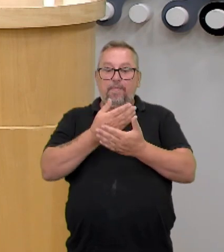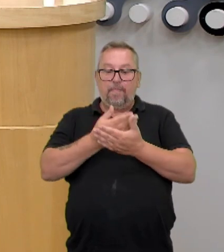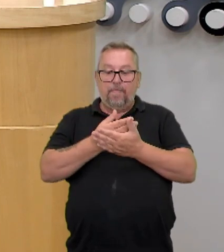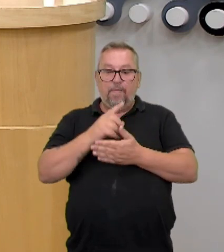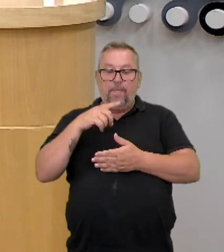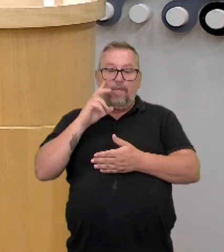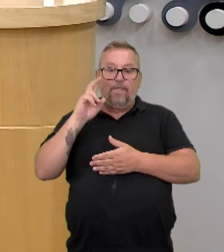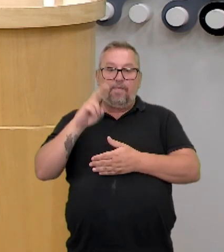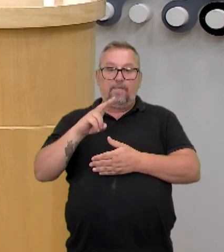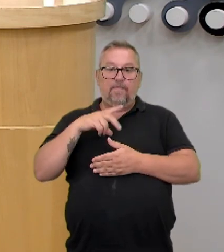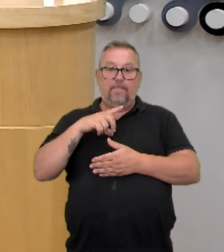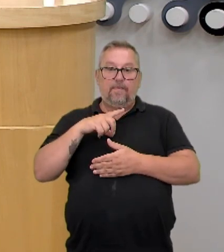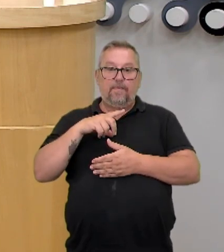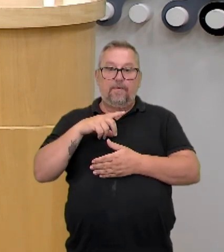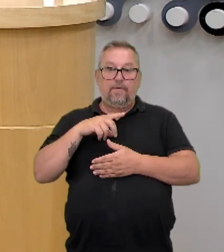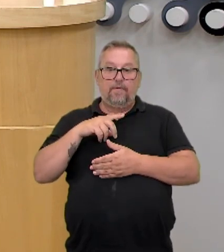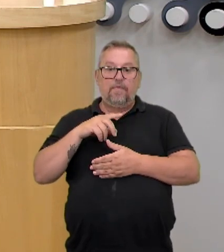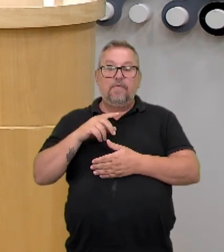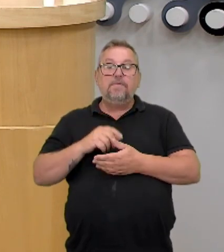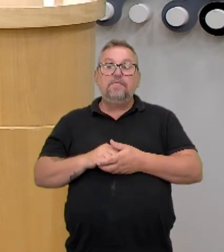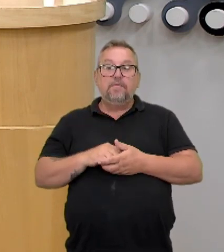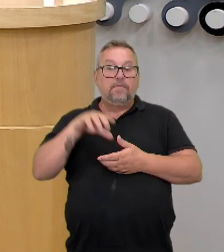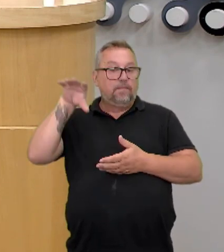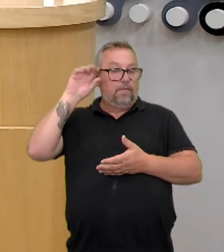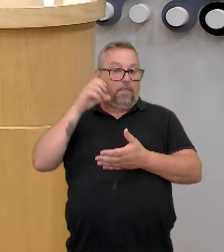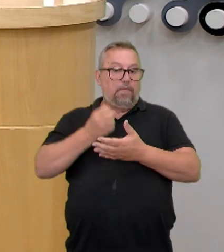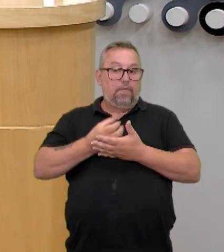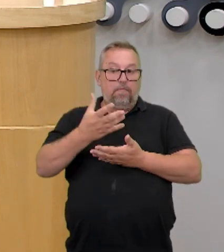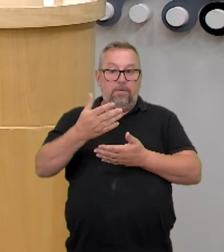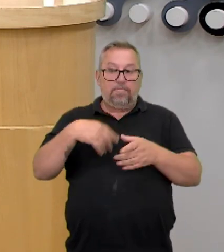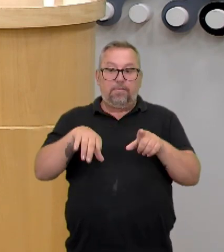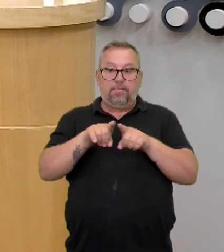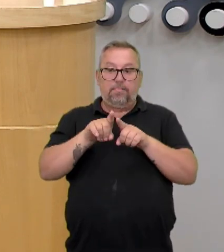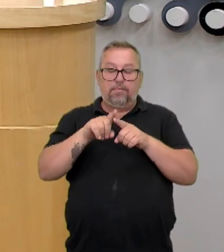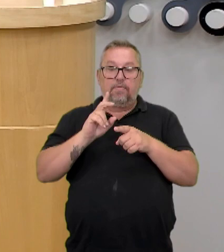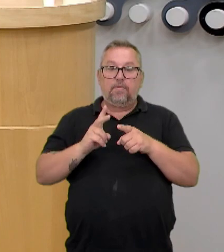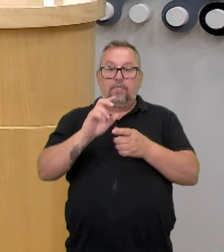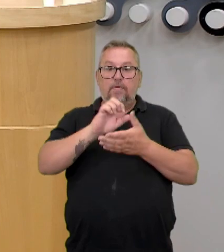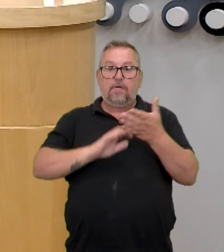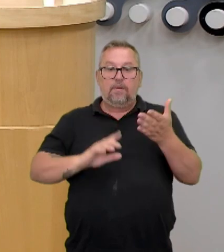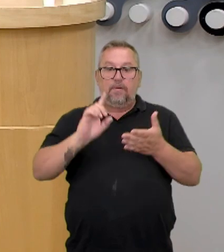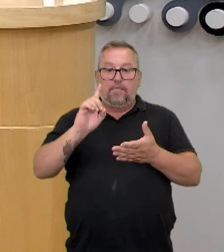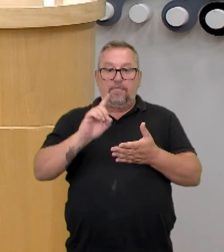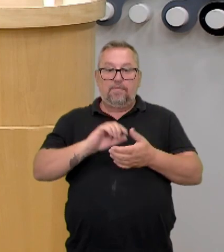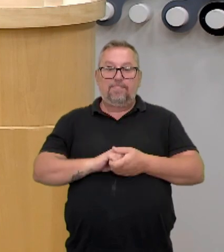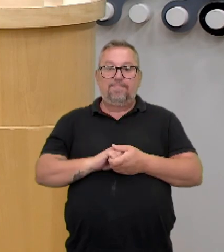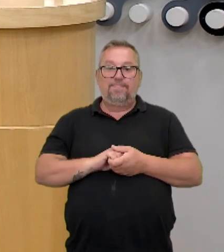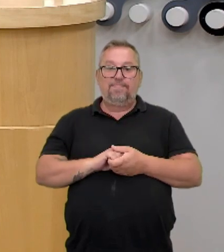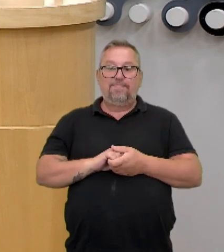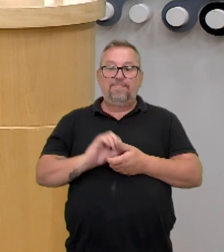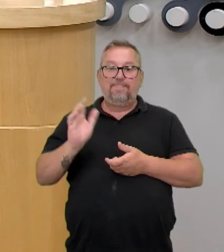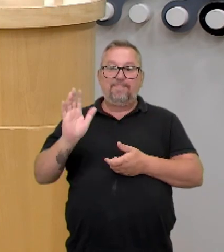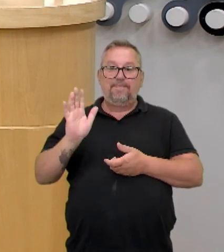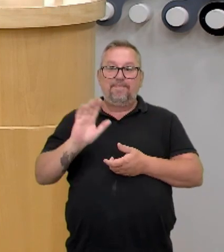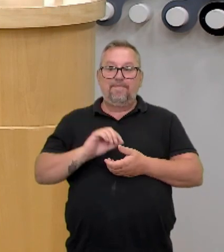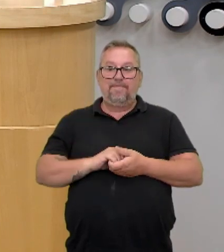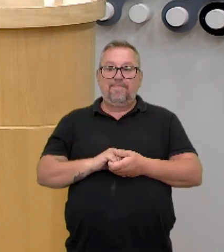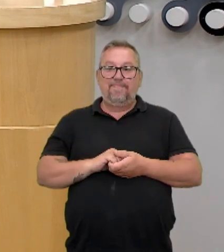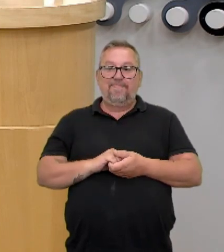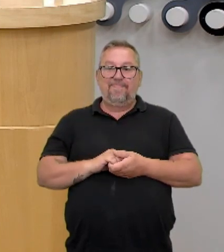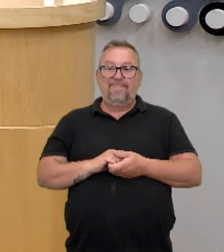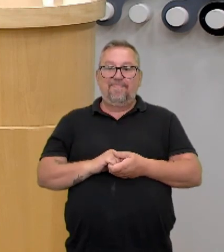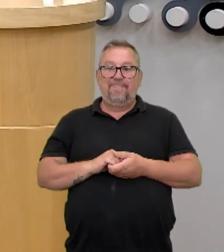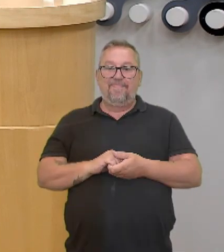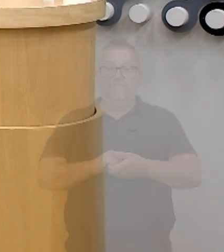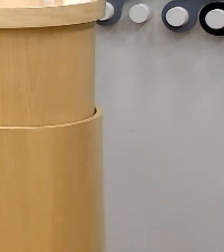a gente vai vir já com protótipo de podcast e aí encerramos a atividade 1. Um grande abraço para vocês e até lá. Falou. Tchau, tchau.